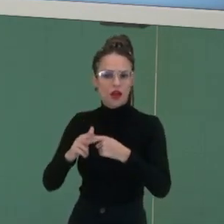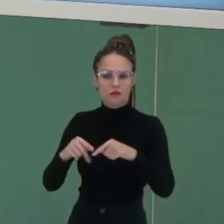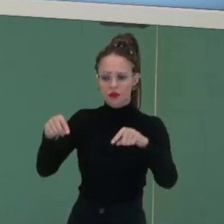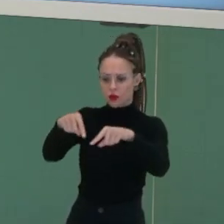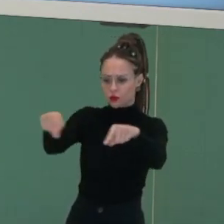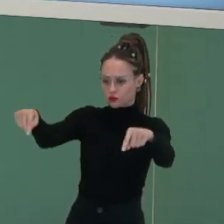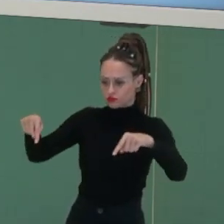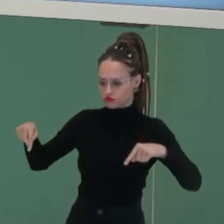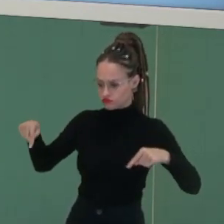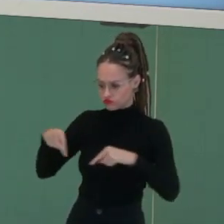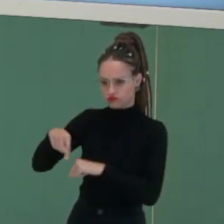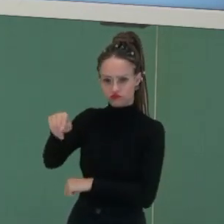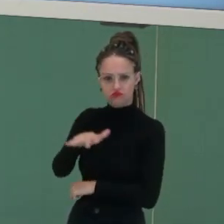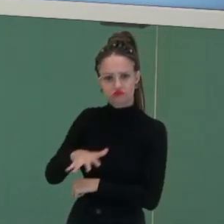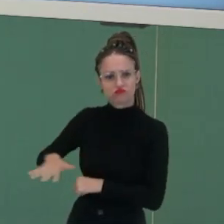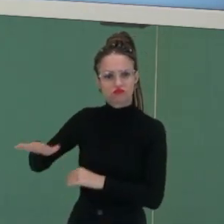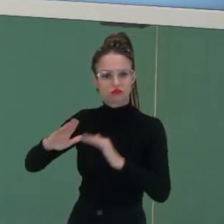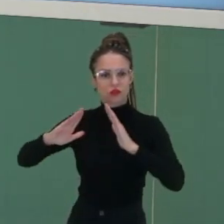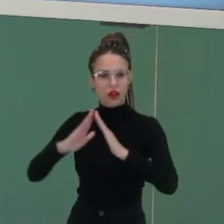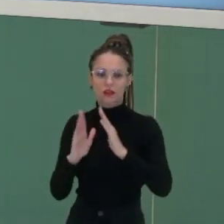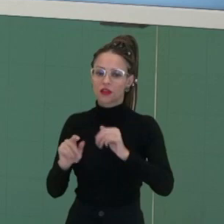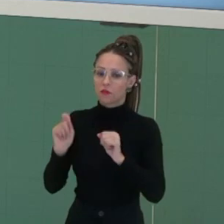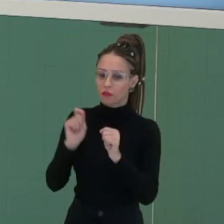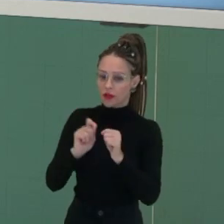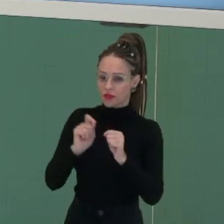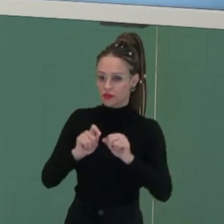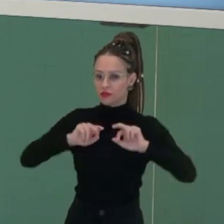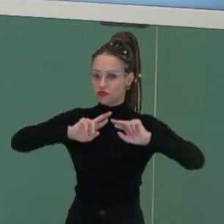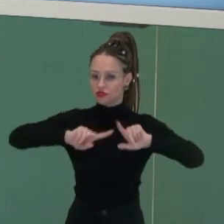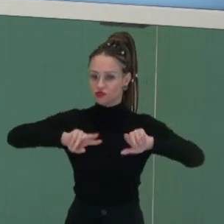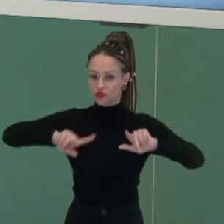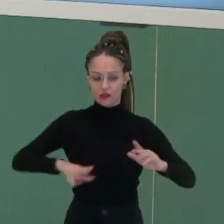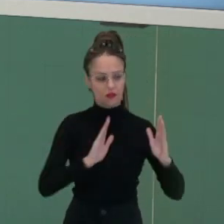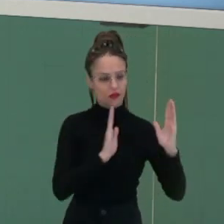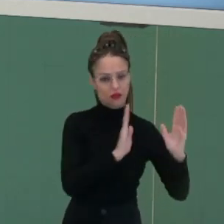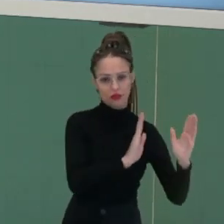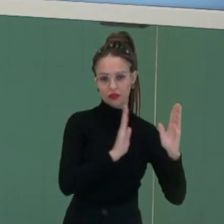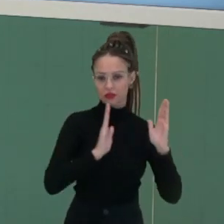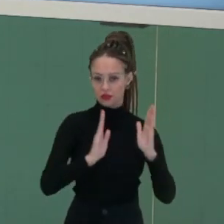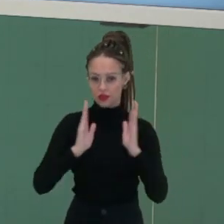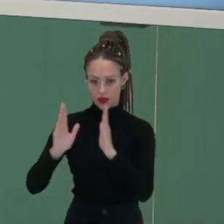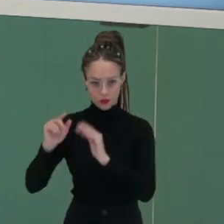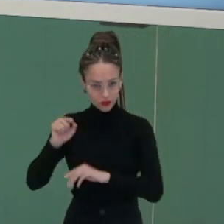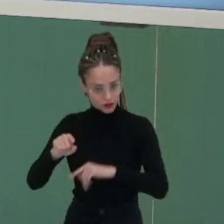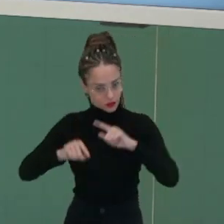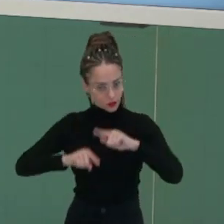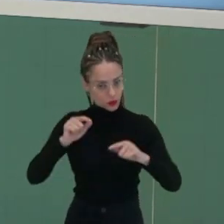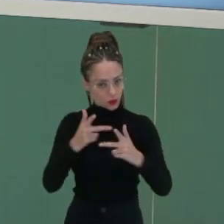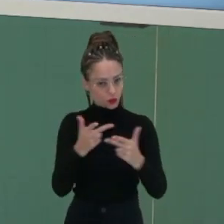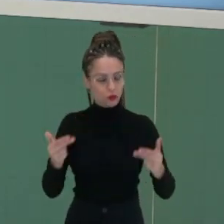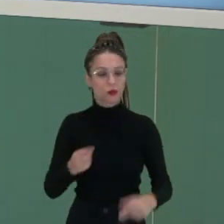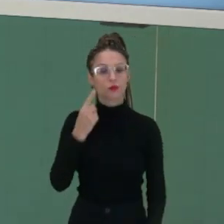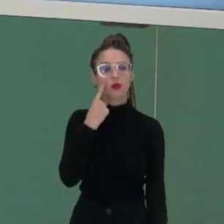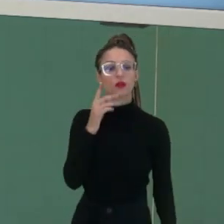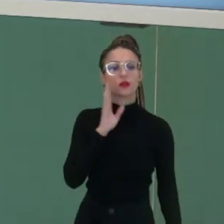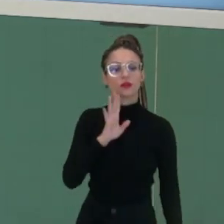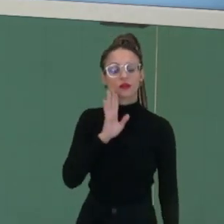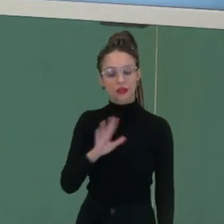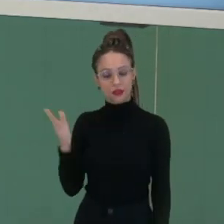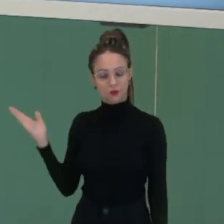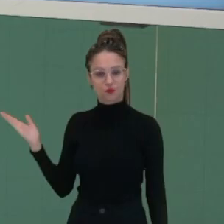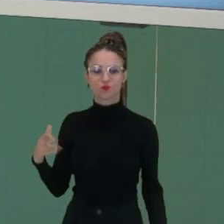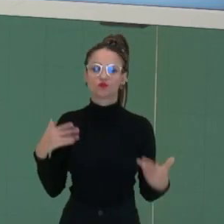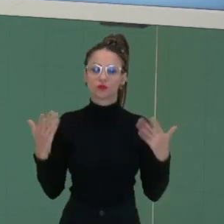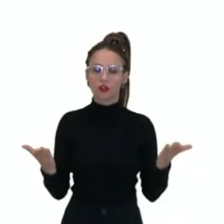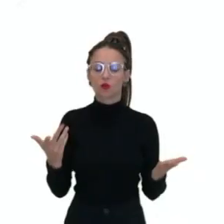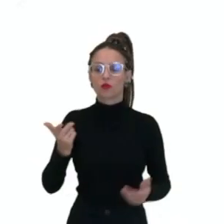das suas casas, né? Para a realização das diferentes etapas desse produto que ele está fazendo. E olha que bacana, né? Então